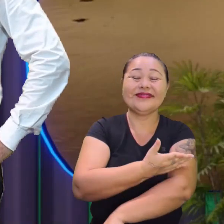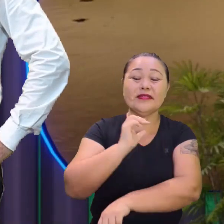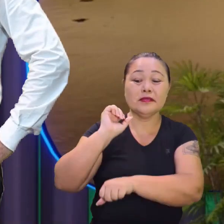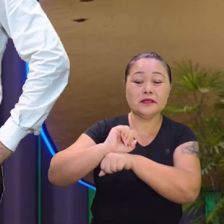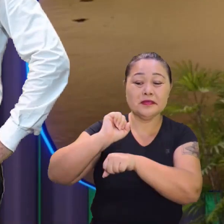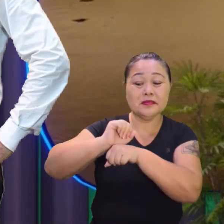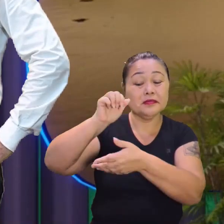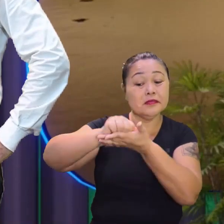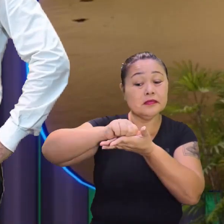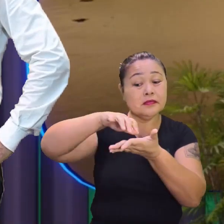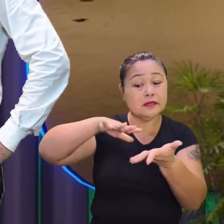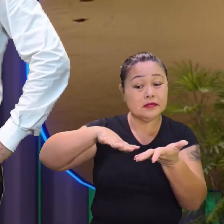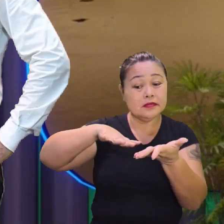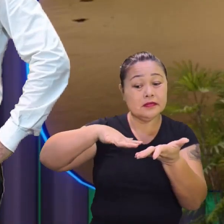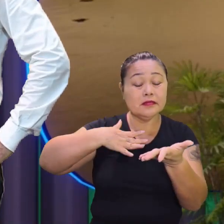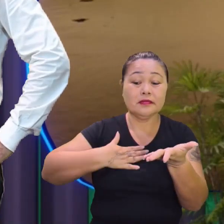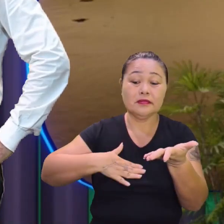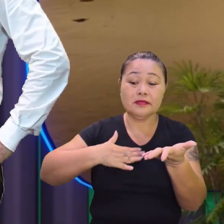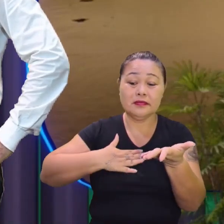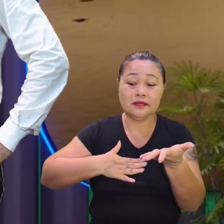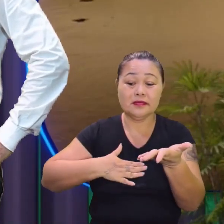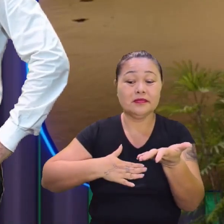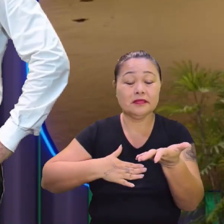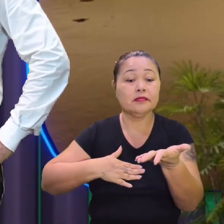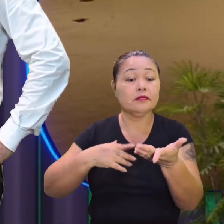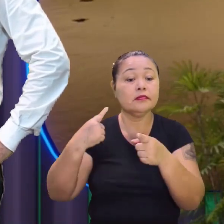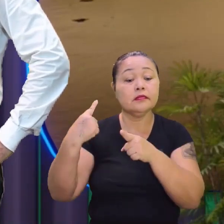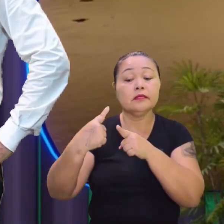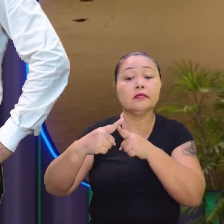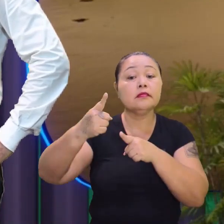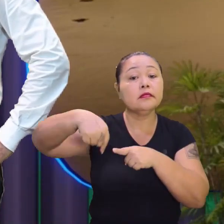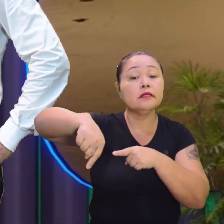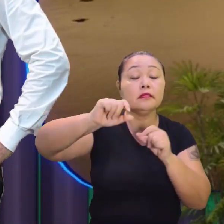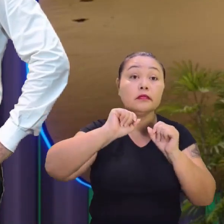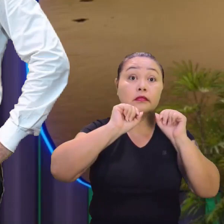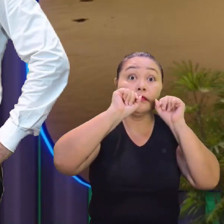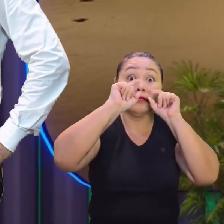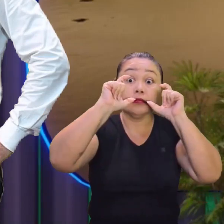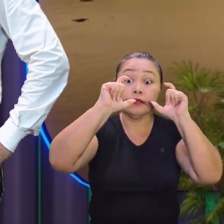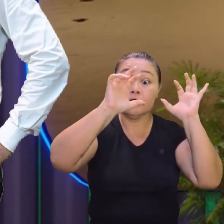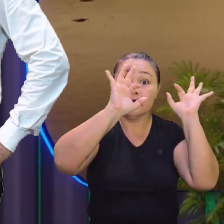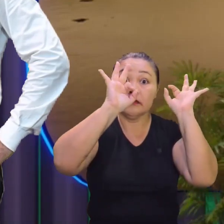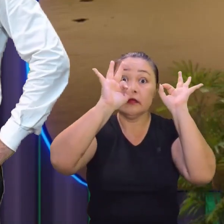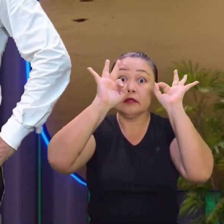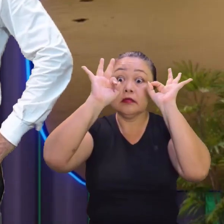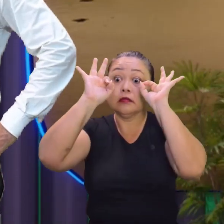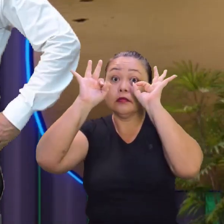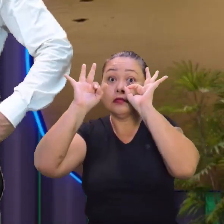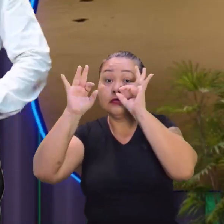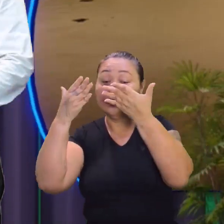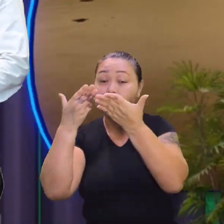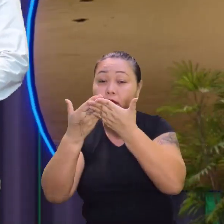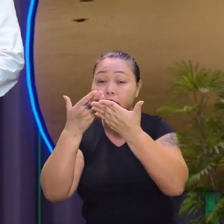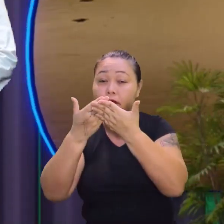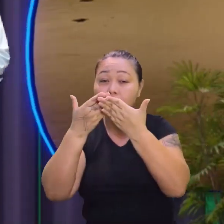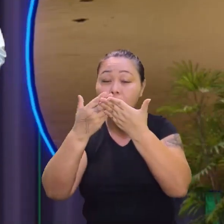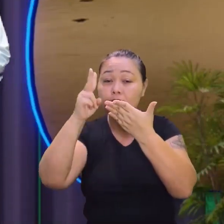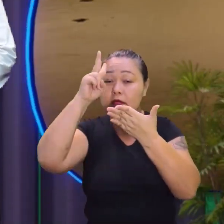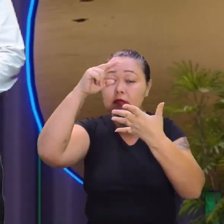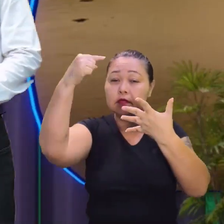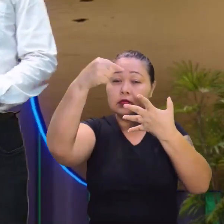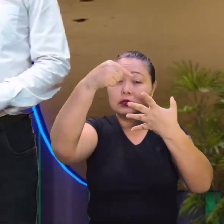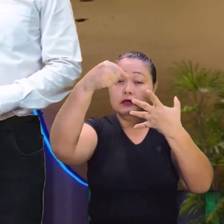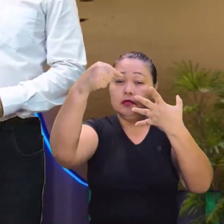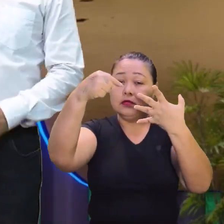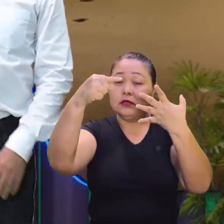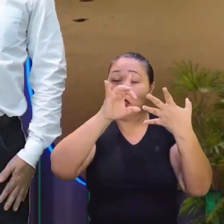já nessa atividade. Tá tranquilo e favorável? Tá tranquilo, porque eles ficaram ligados na aula e lembram aí dos aspectos que falamos